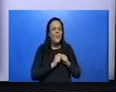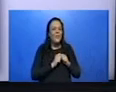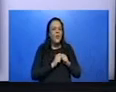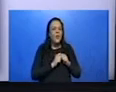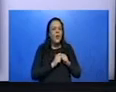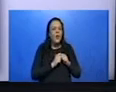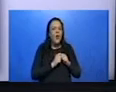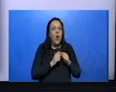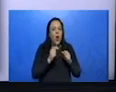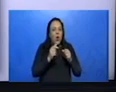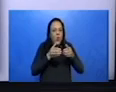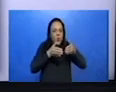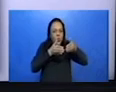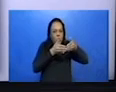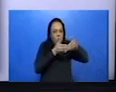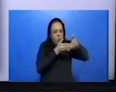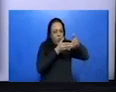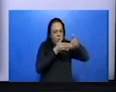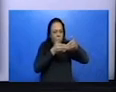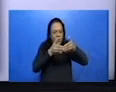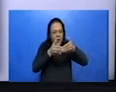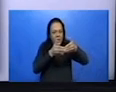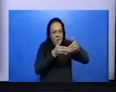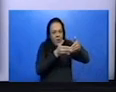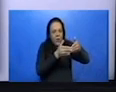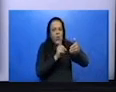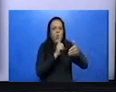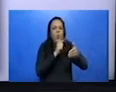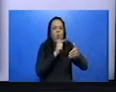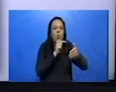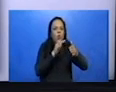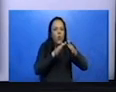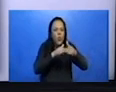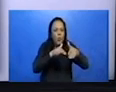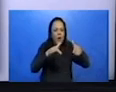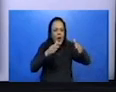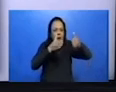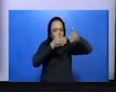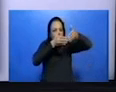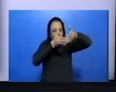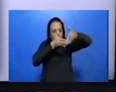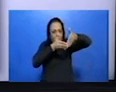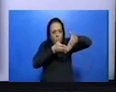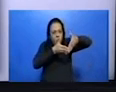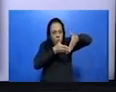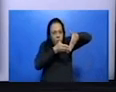em um submarino. Então, o que vocês acham que é? Vamos lembrar que esse livro ele foi escrito ainda,